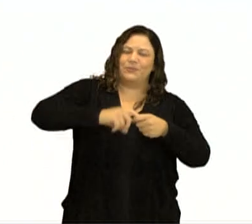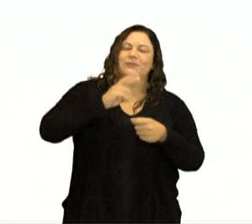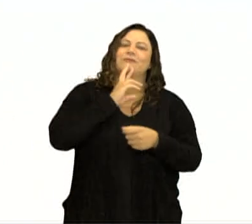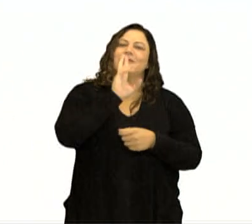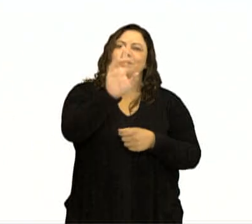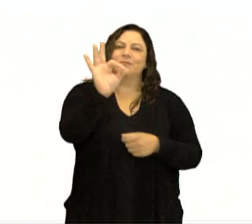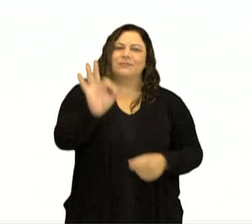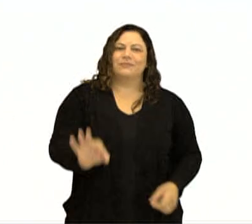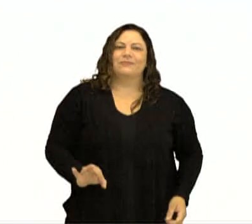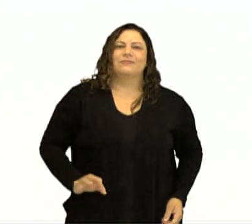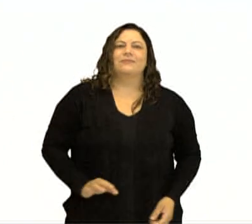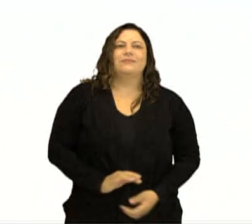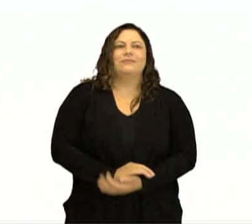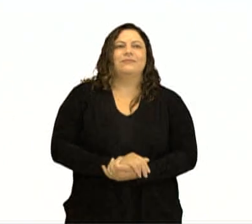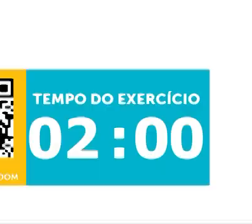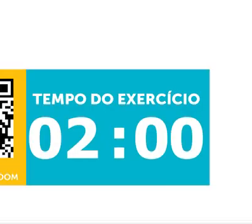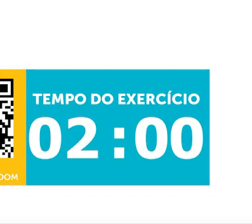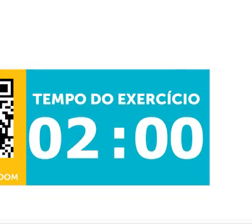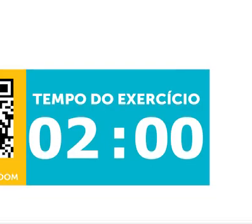resposta correta.